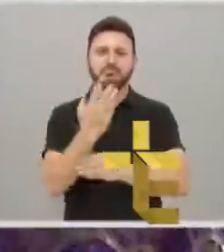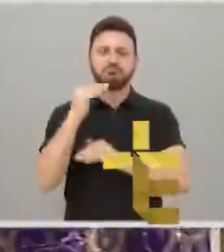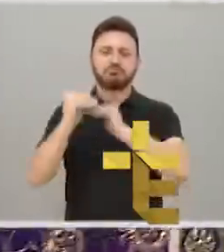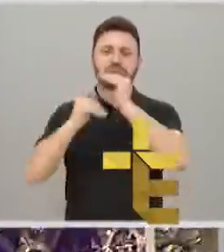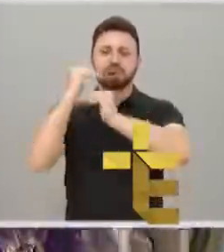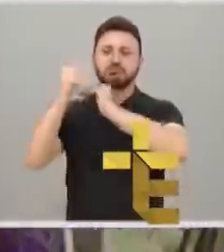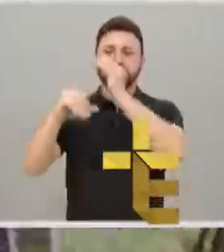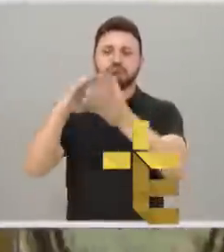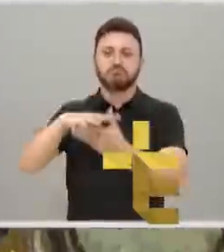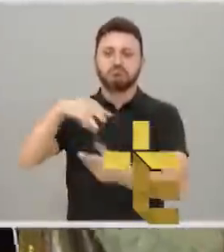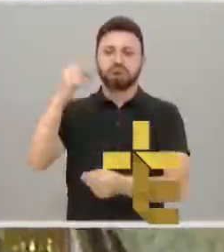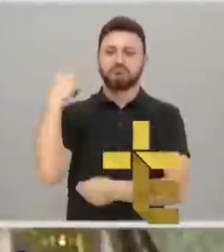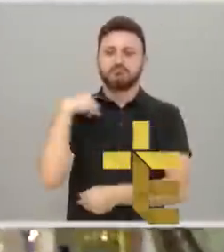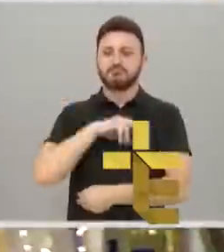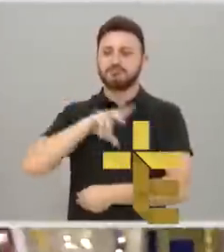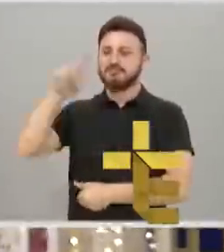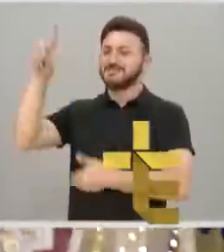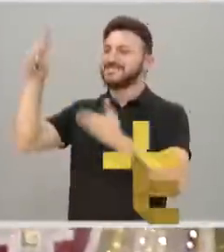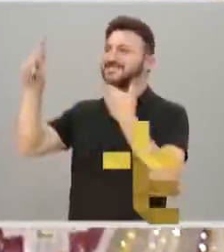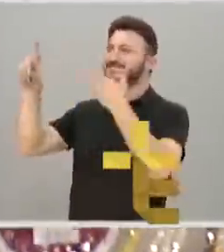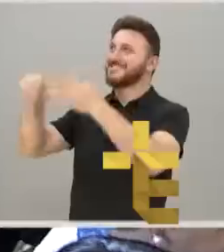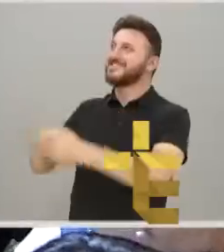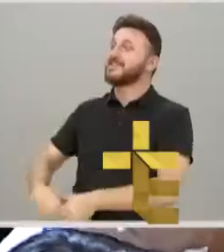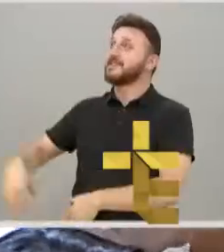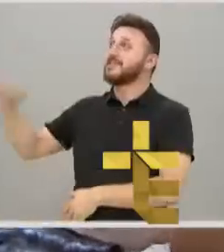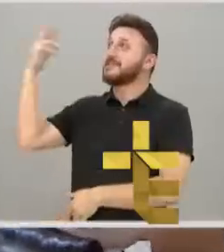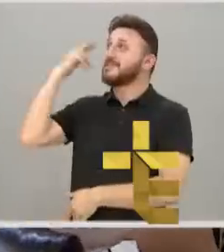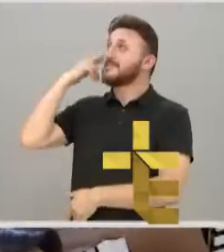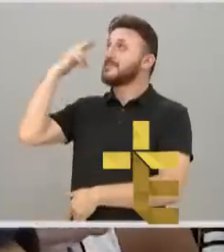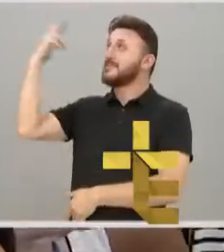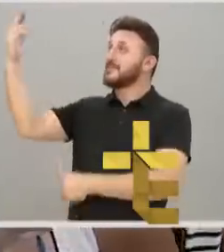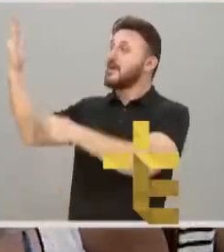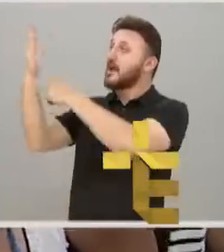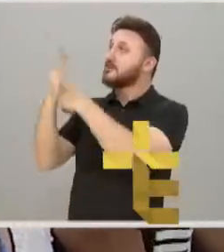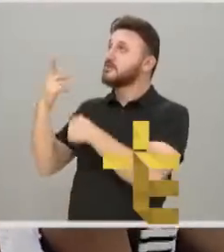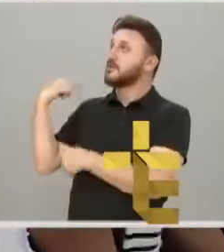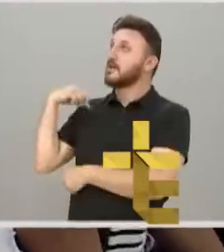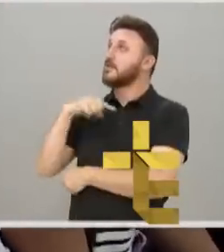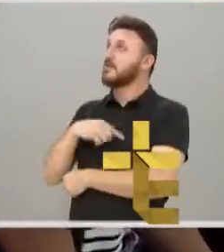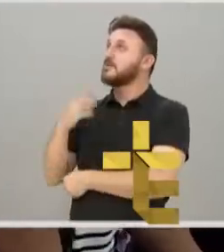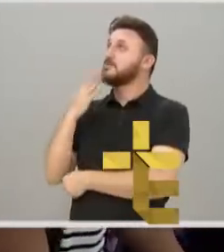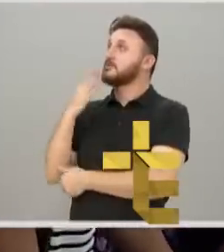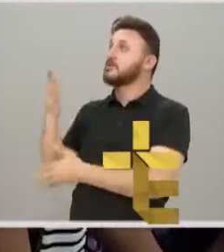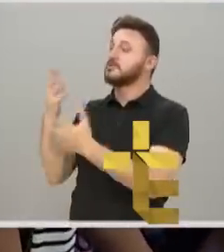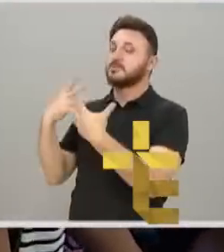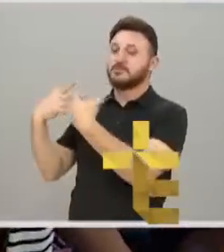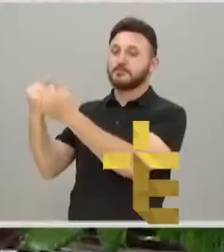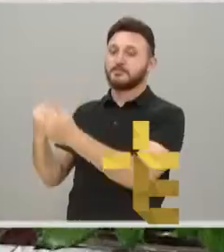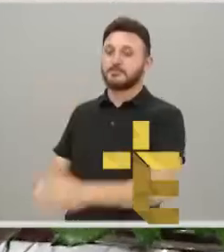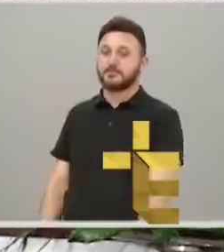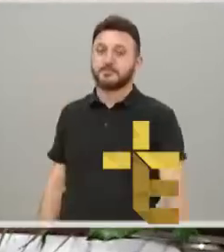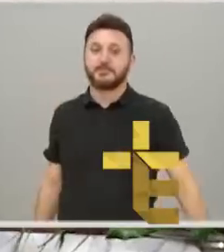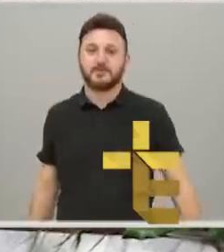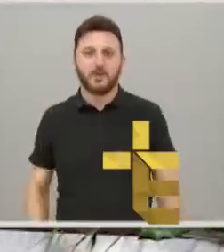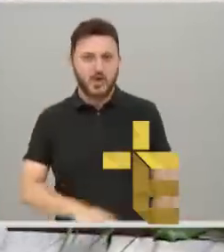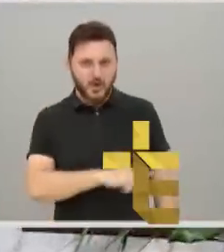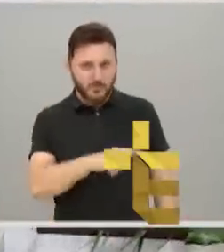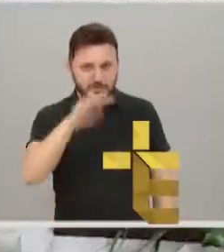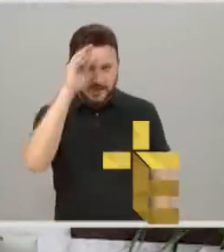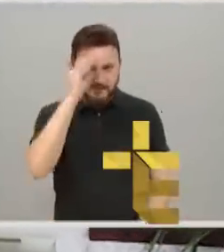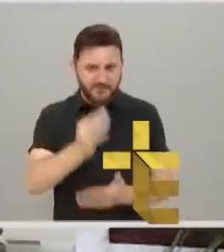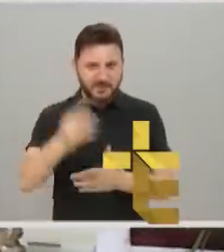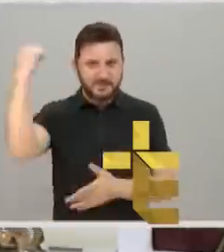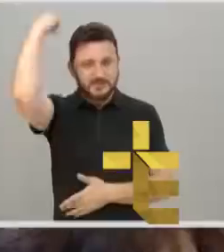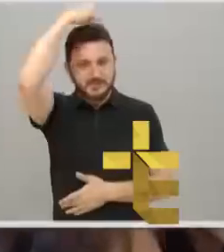crescimento espiritual, rezemos ao Senhor. Senhor, sede favorável à nossa súplica. Quem tem devoção a